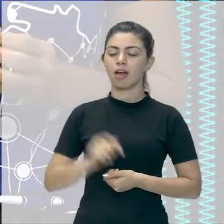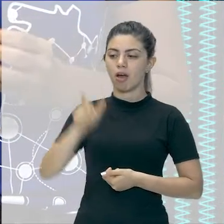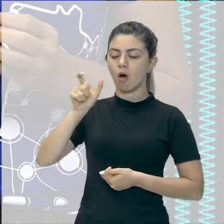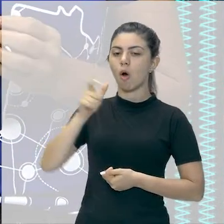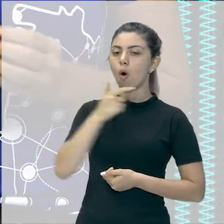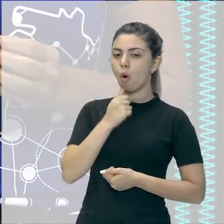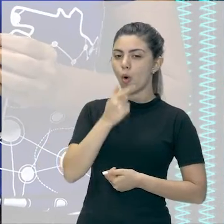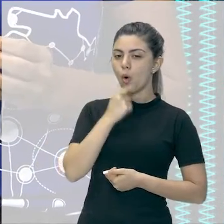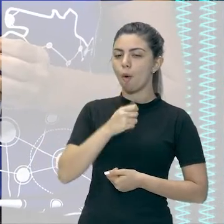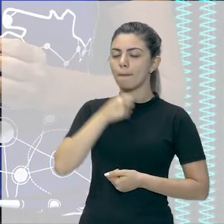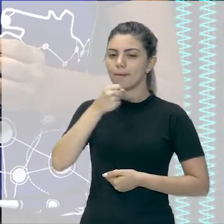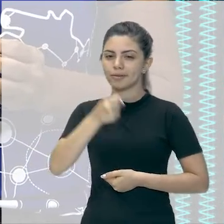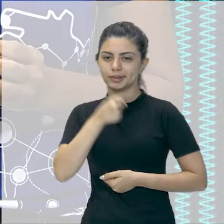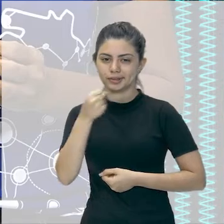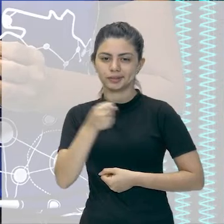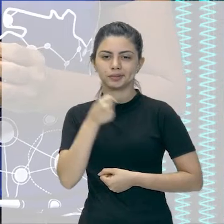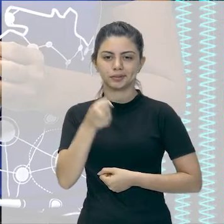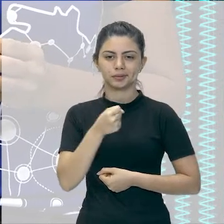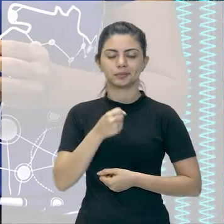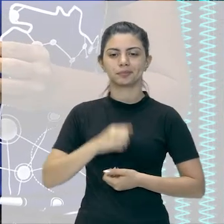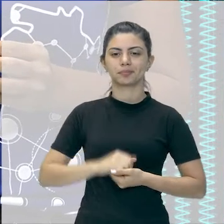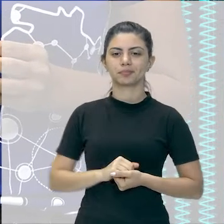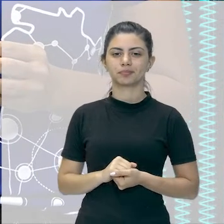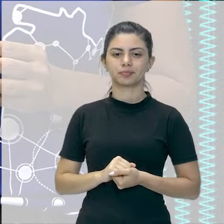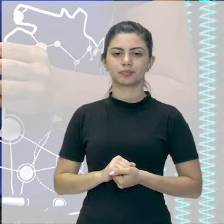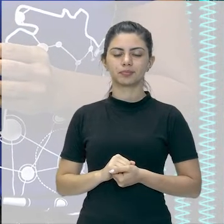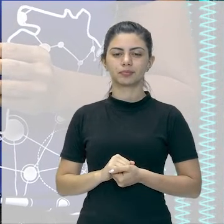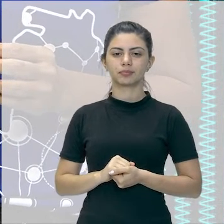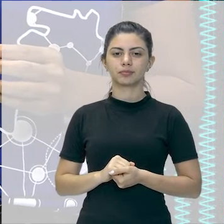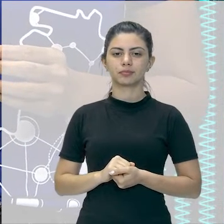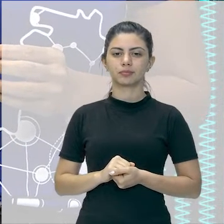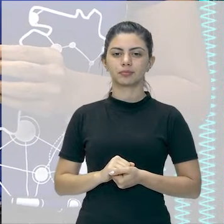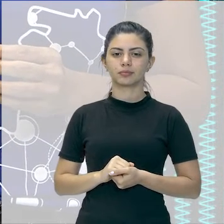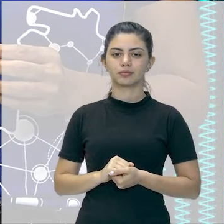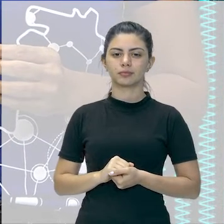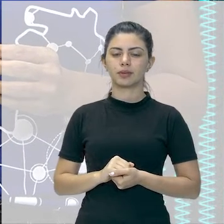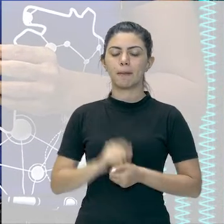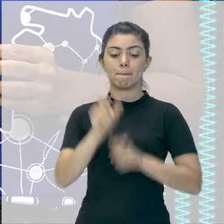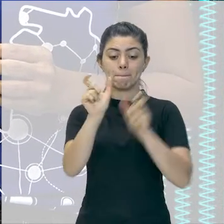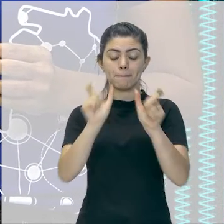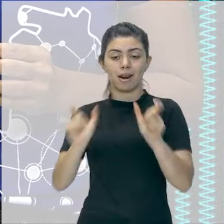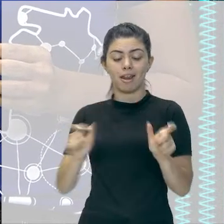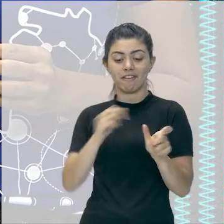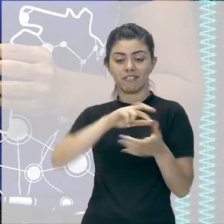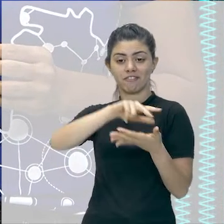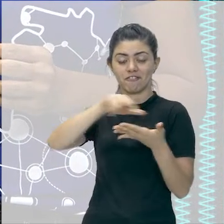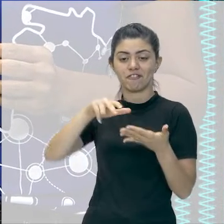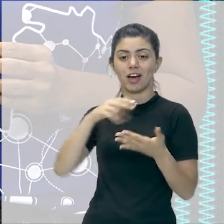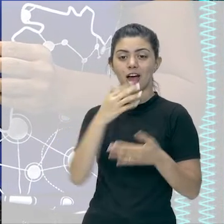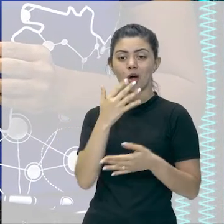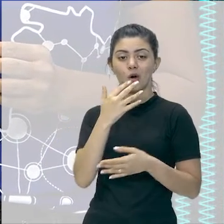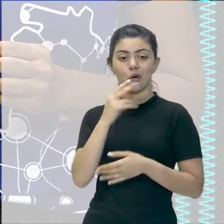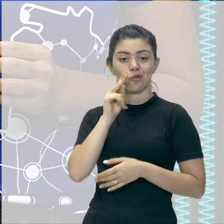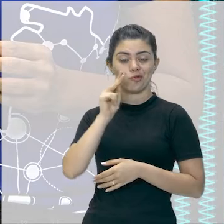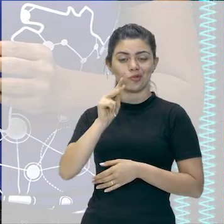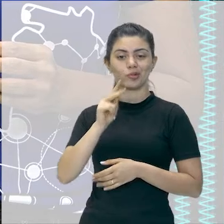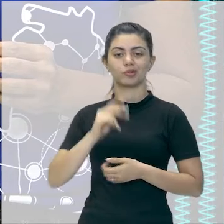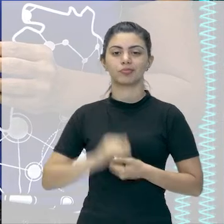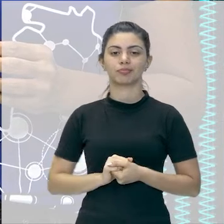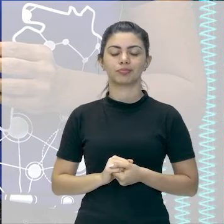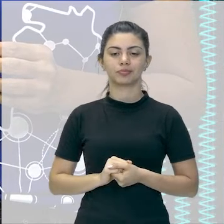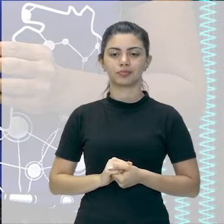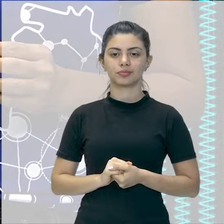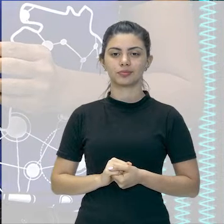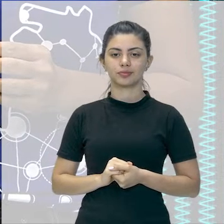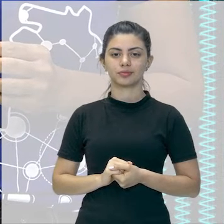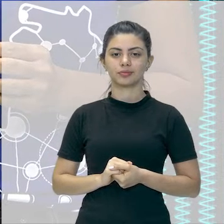um exemplo de negative form. Então, aqui você tem, olha, várias palavras destacadas aqui, ó, didn't, né? Então, Jungmin